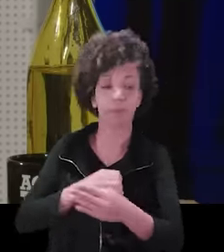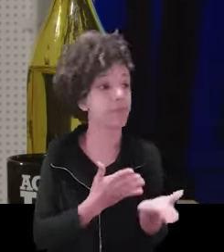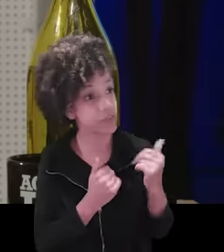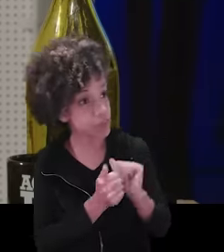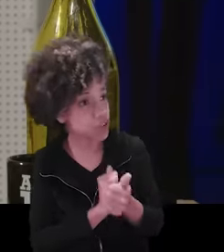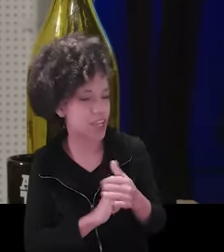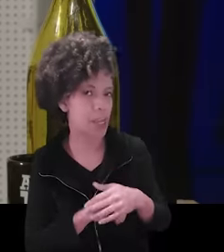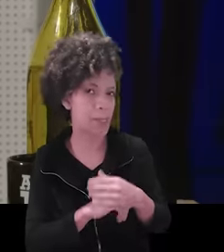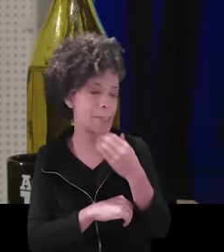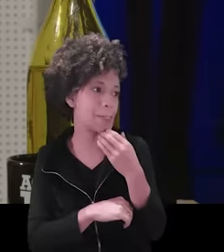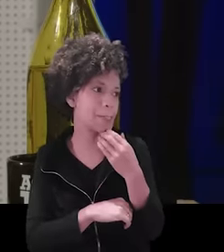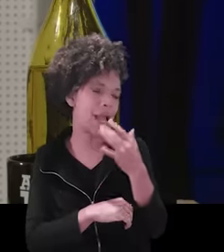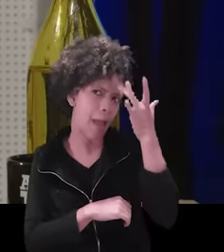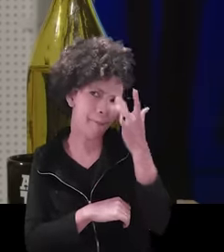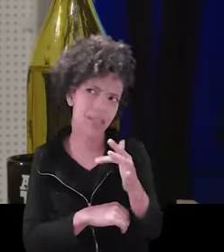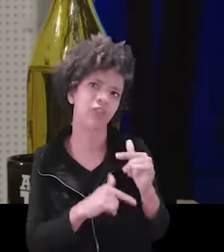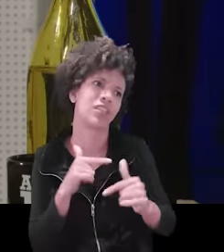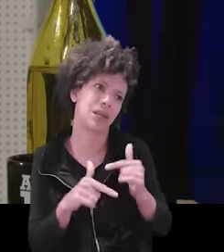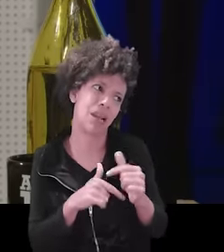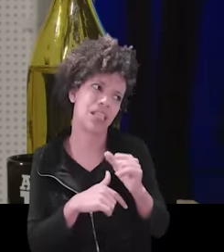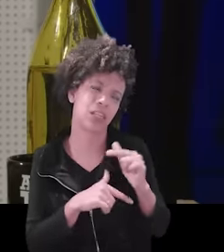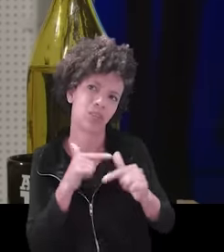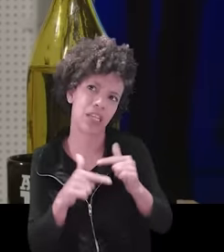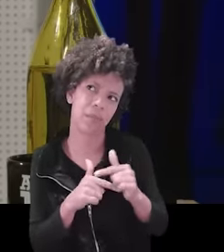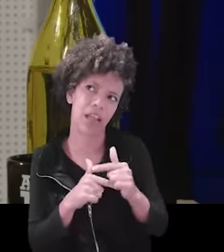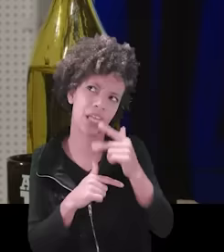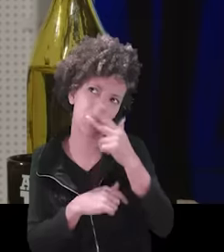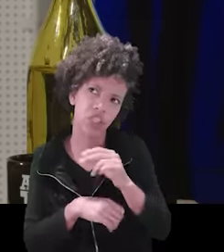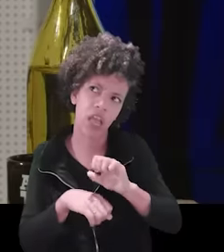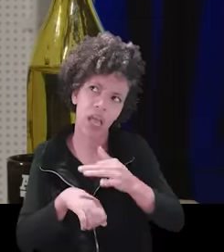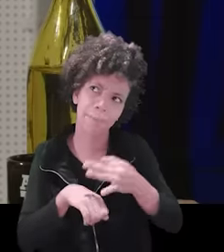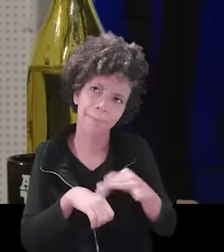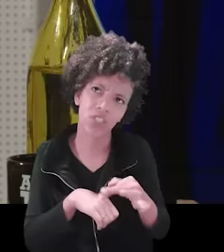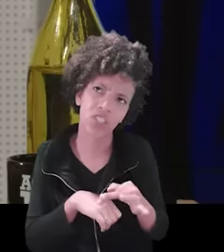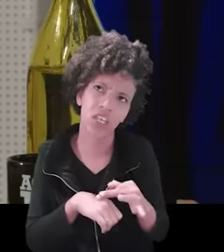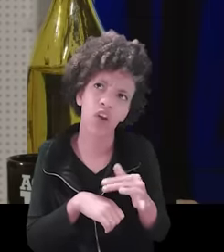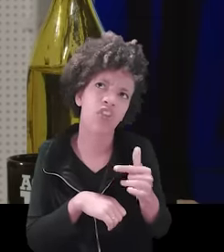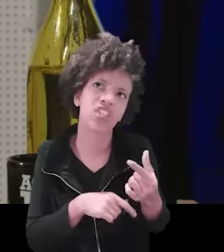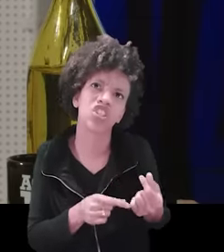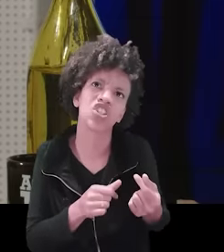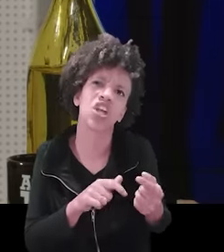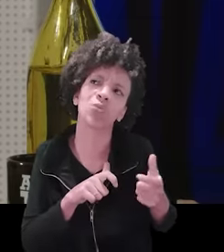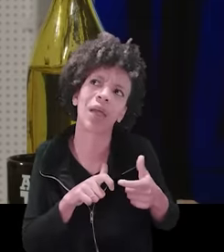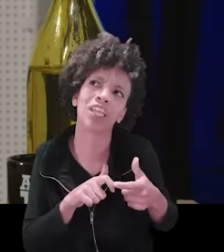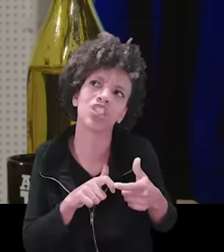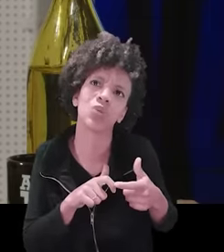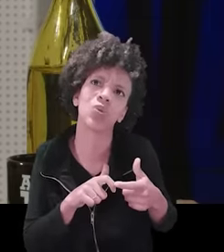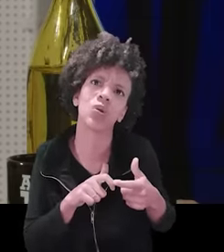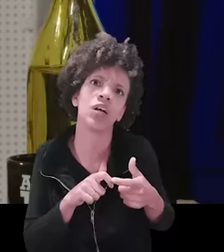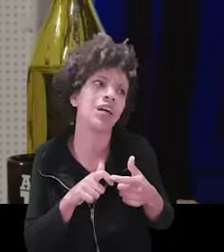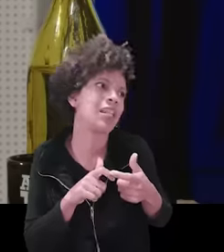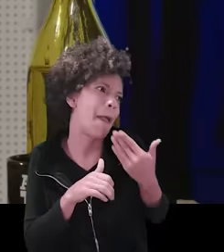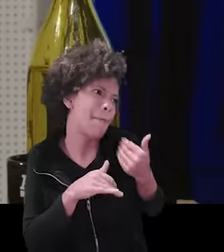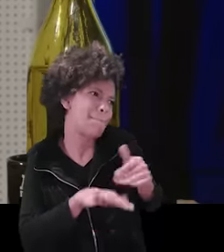pessoal fala assim aí vamos jogar bola meu amanhã eu vou trabalhar se eu trabalho aí que eu acho que machucar alguma coisa Não não vou ter dinheiro para ir no médico